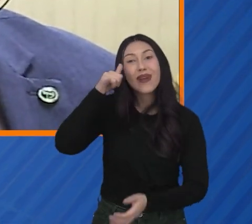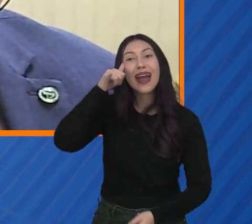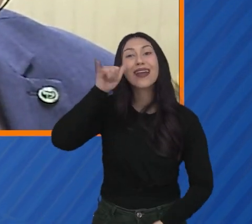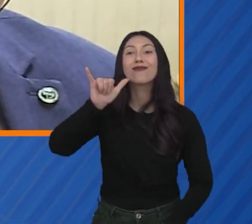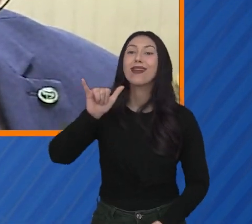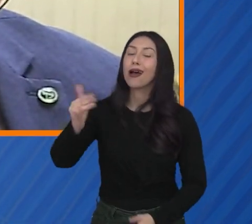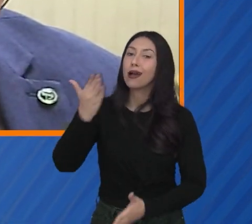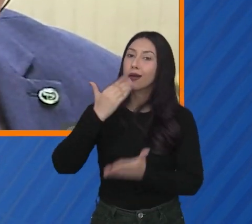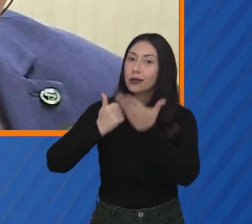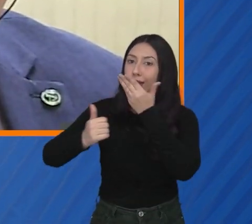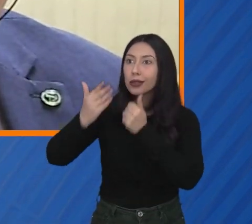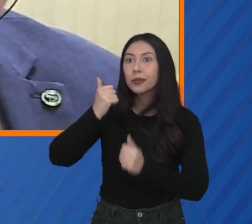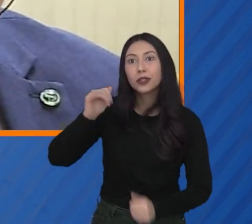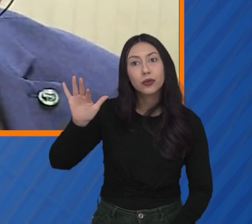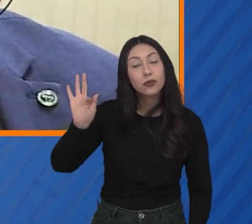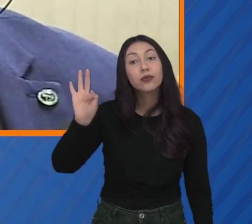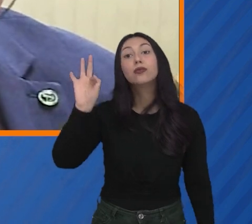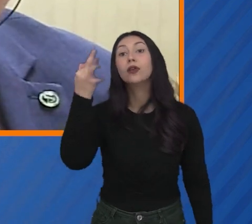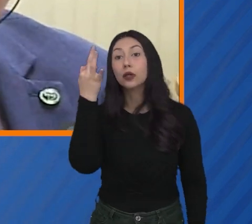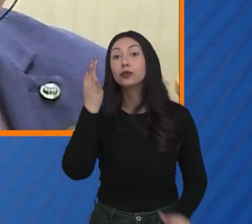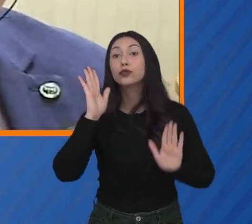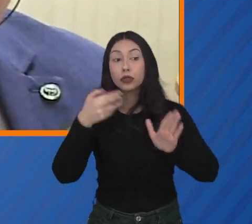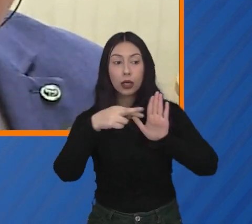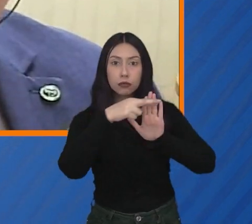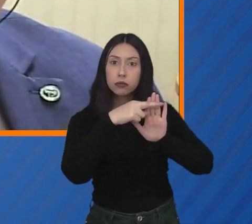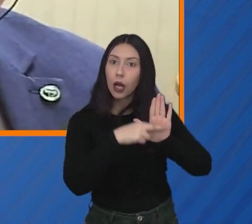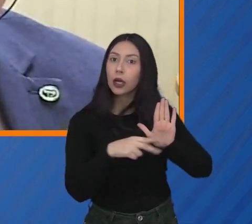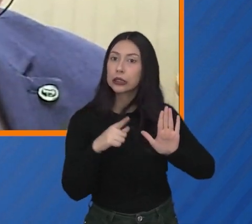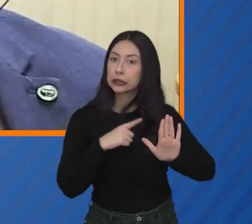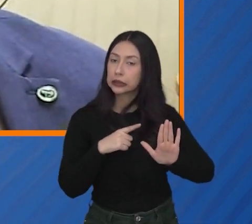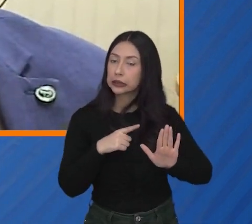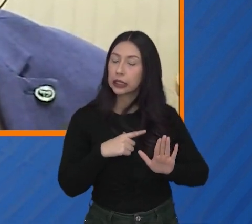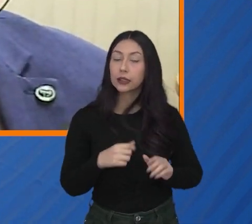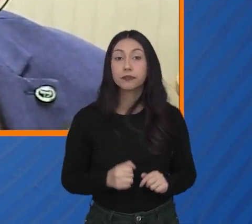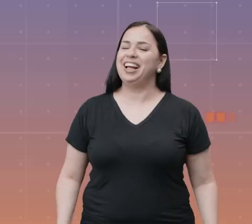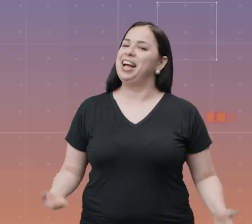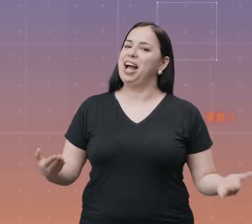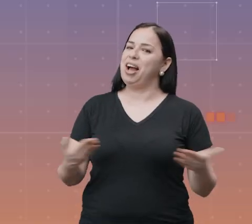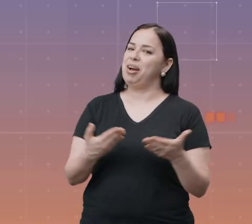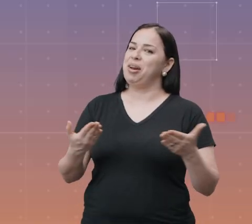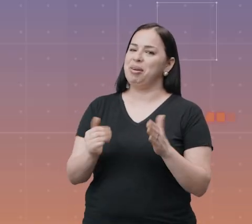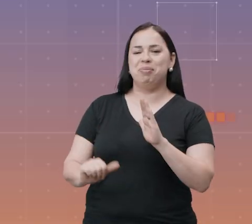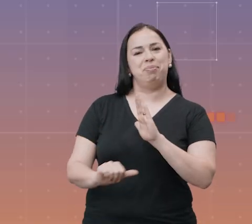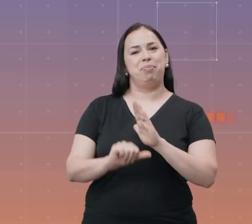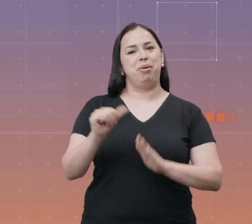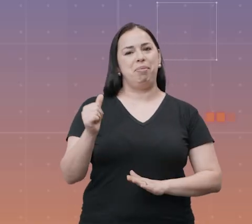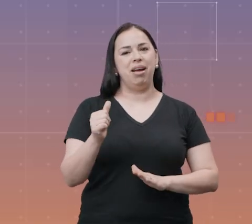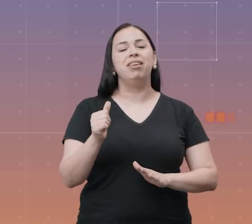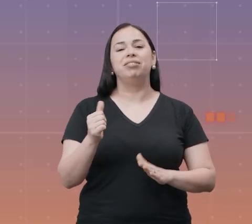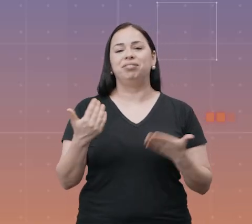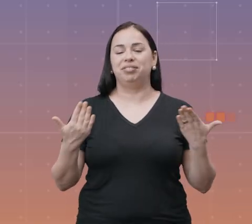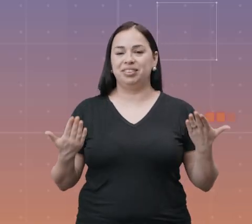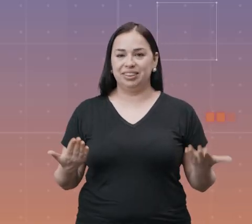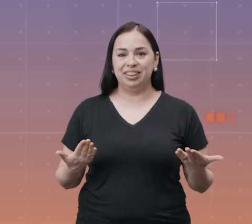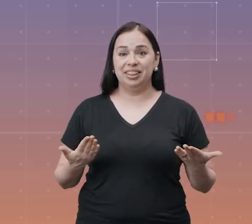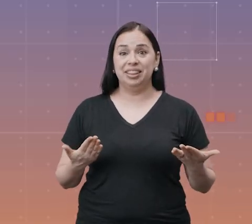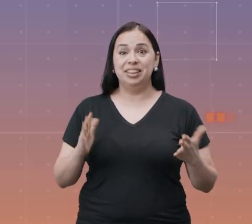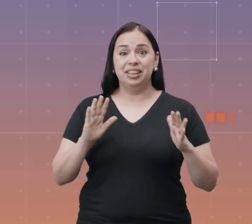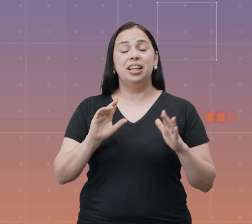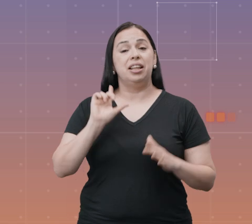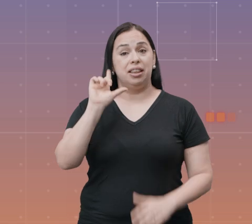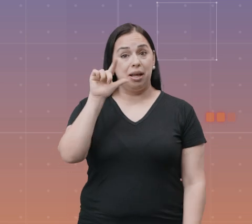fraude de produtos de origem vegetal e animal que são regulados pela Secretaria. Vamos agora ao primeiro intervalo da